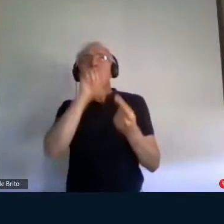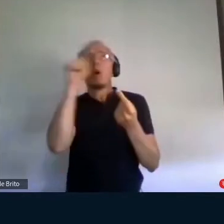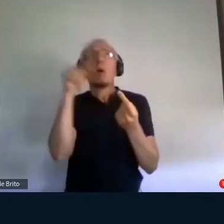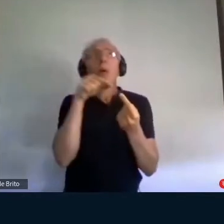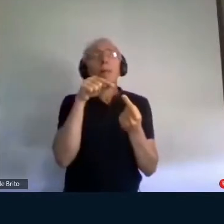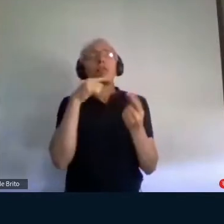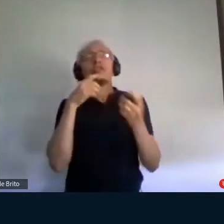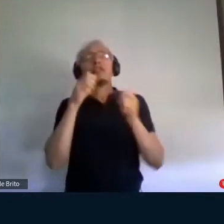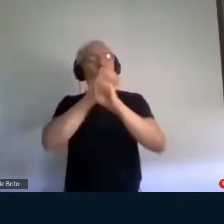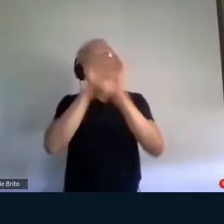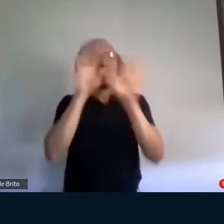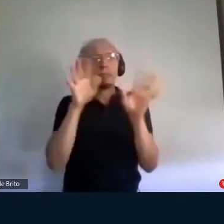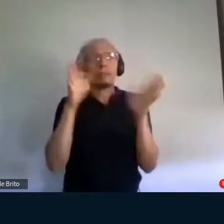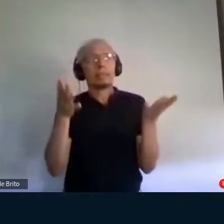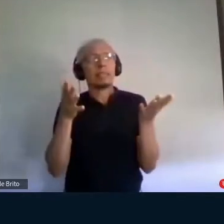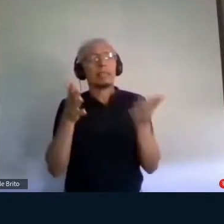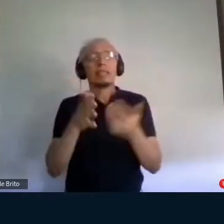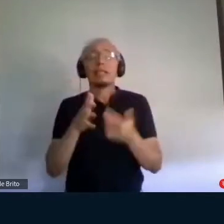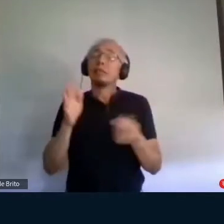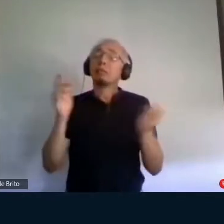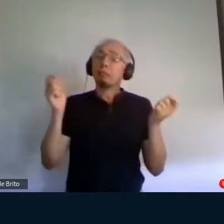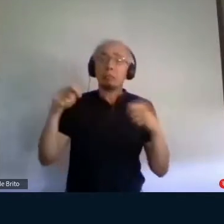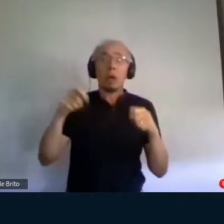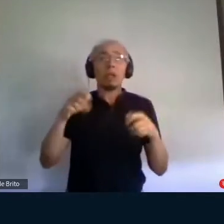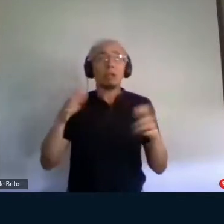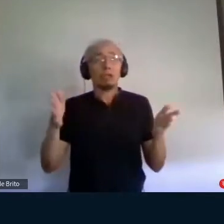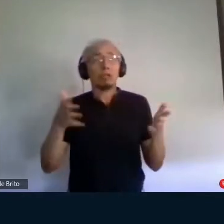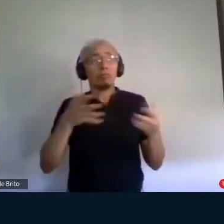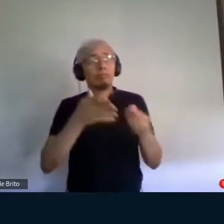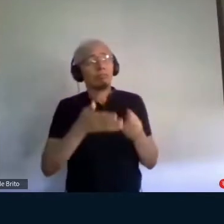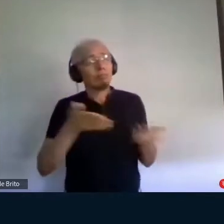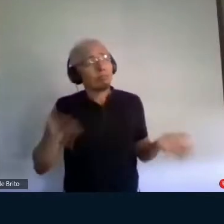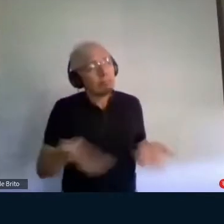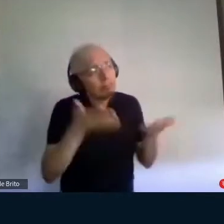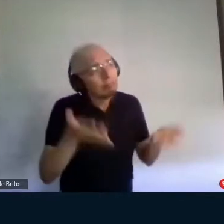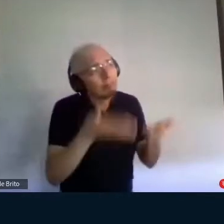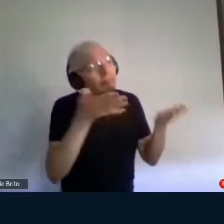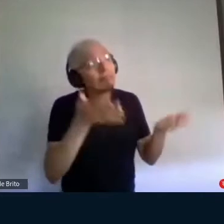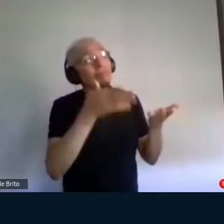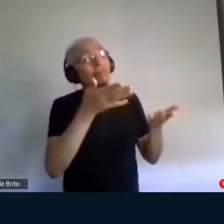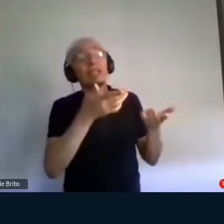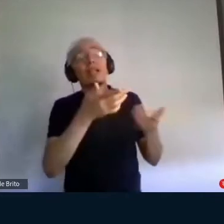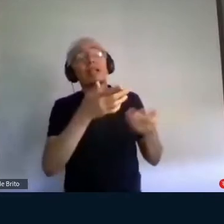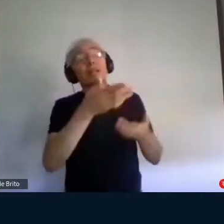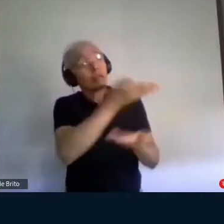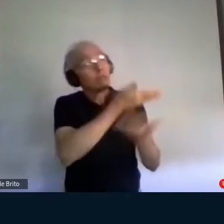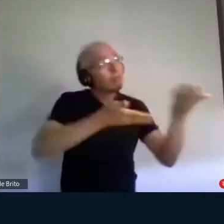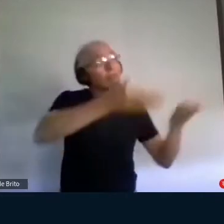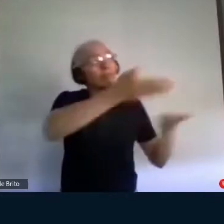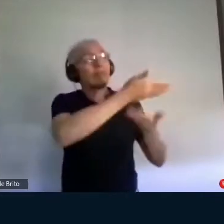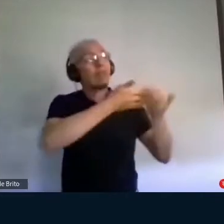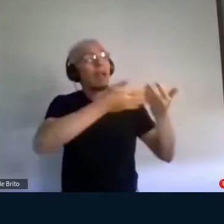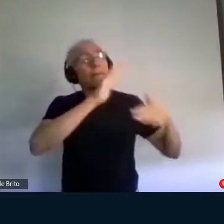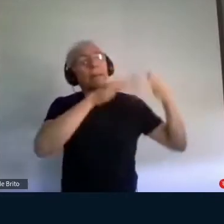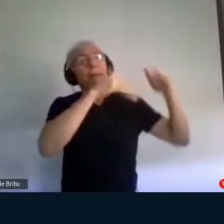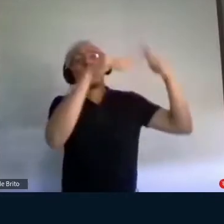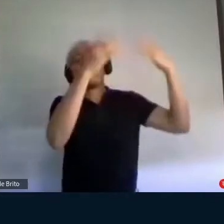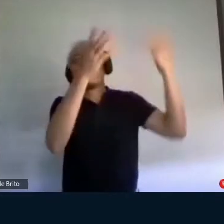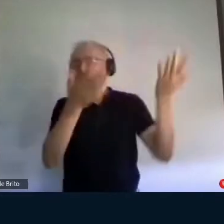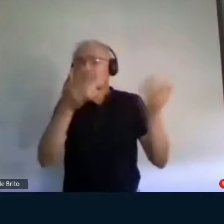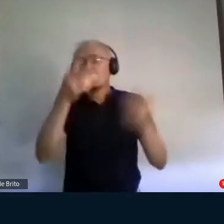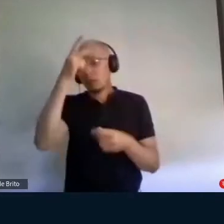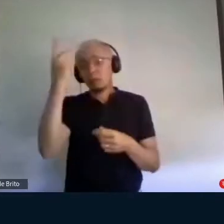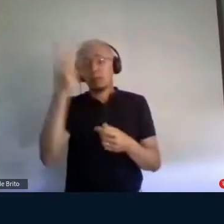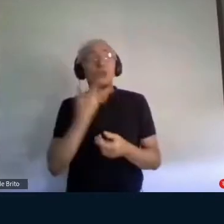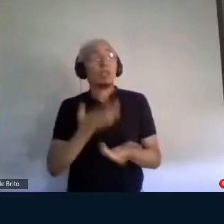e, principalmente, a poder contribuir para que vocês possam dialogar melhor com aqueles que justamente